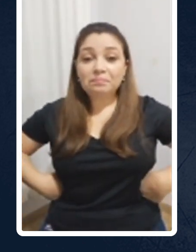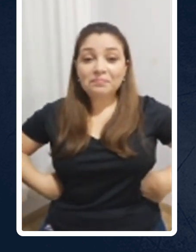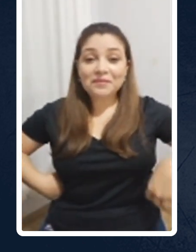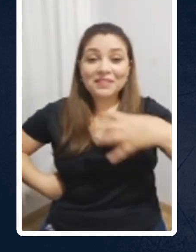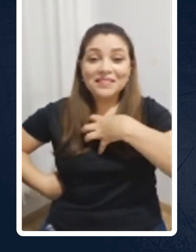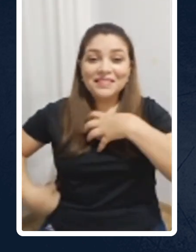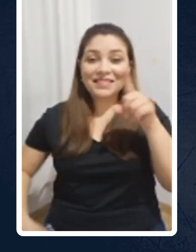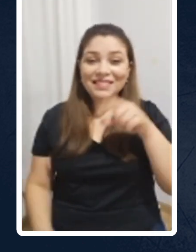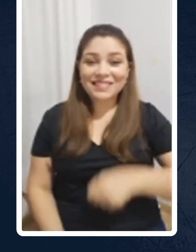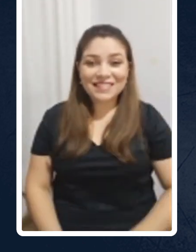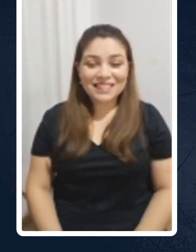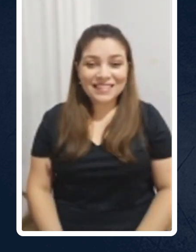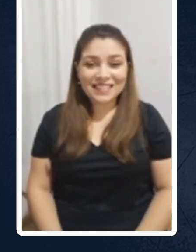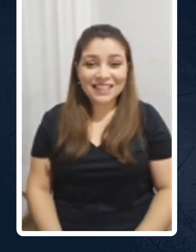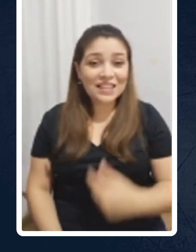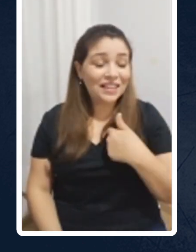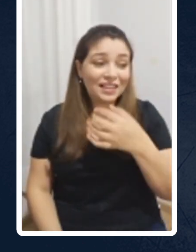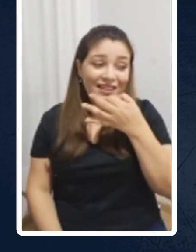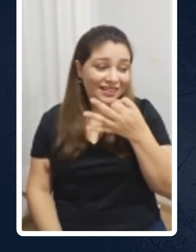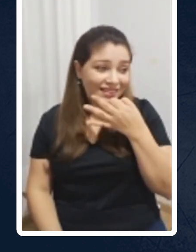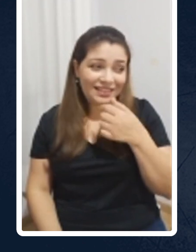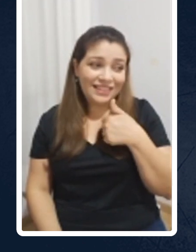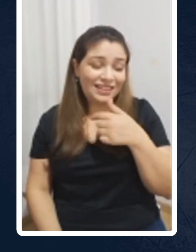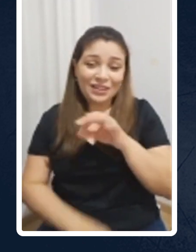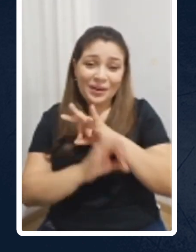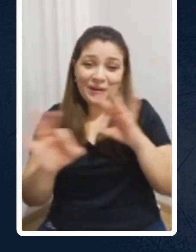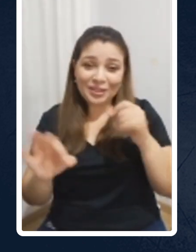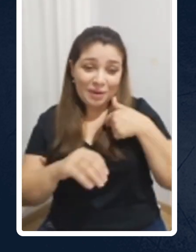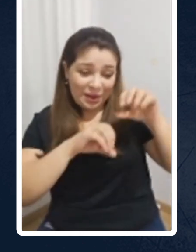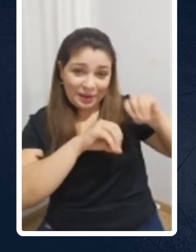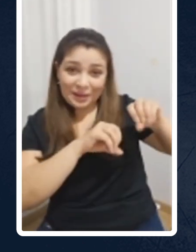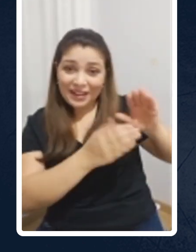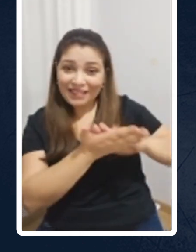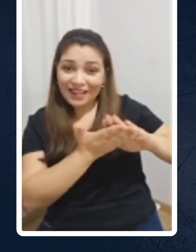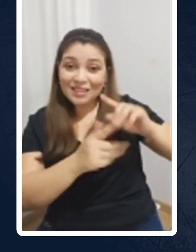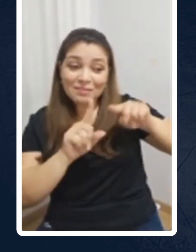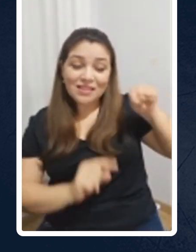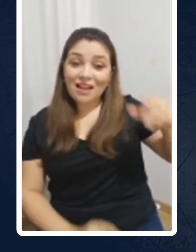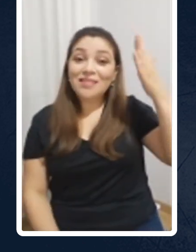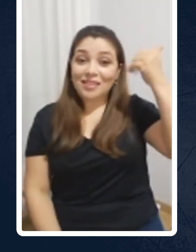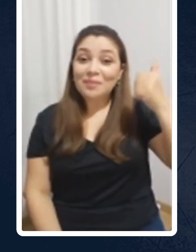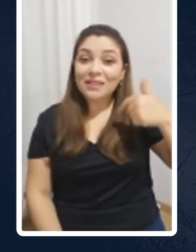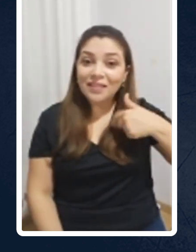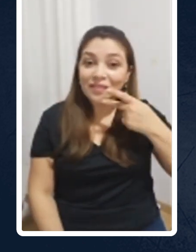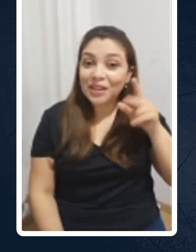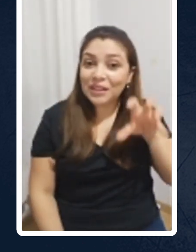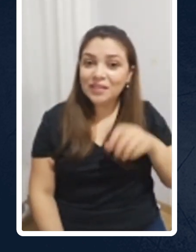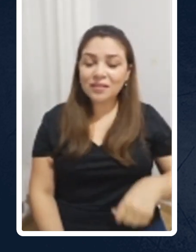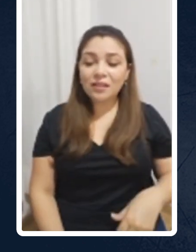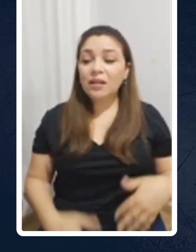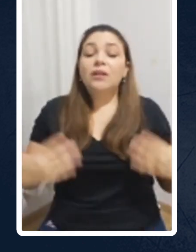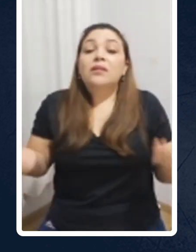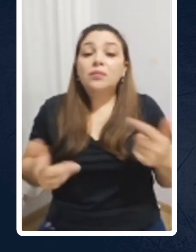Eu achava ótimo isso. Eu não tinha ensinado, mas ela sabia que eu estava dizendo isso. Qual é o problema?